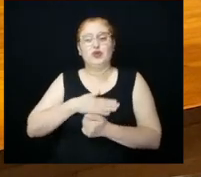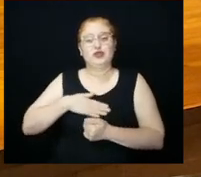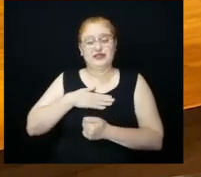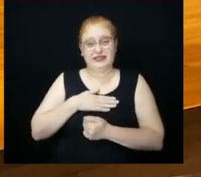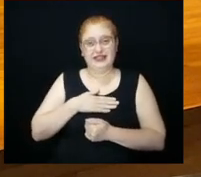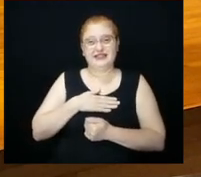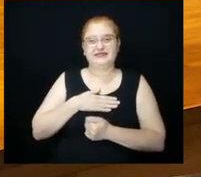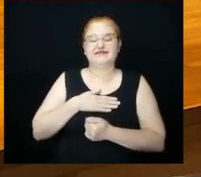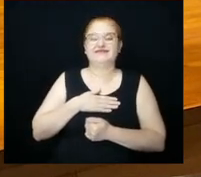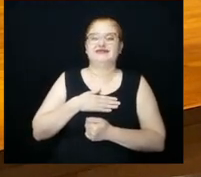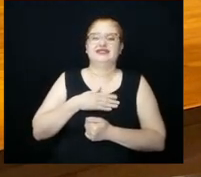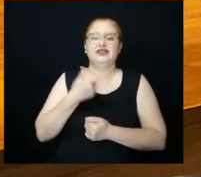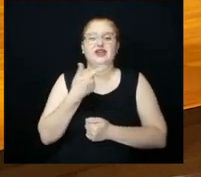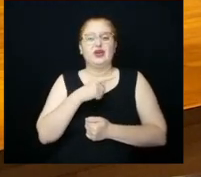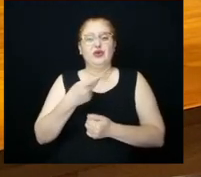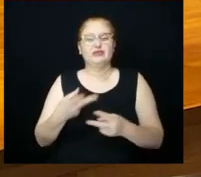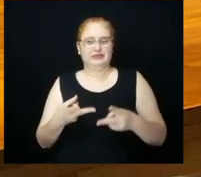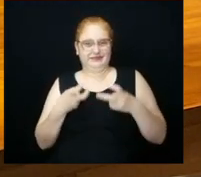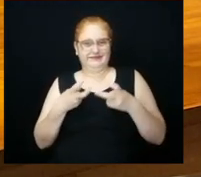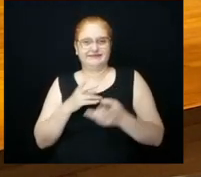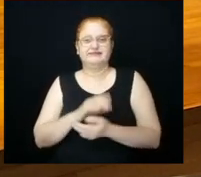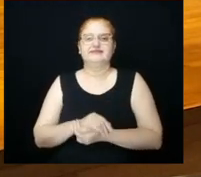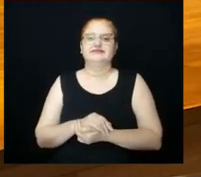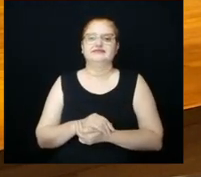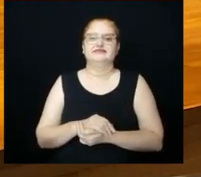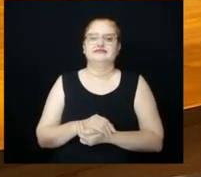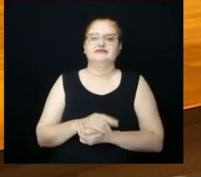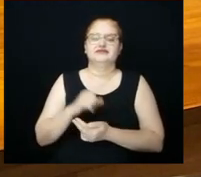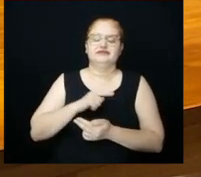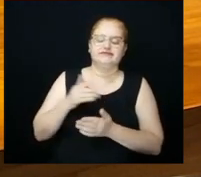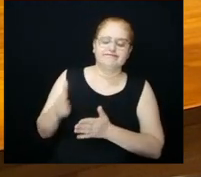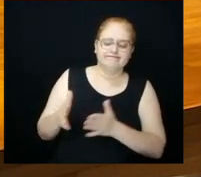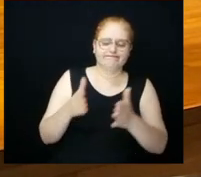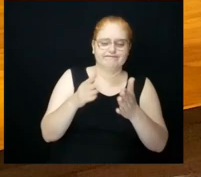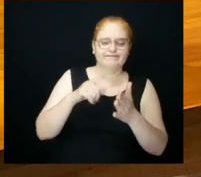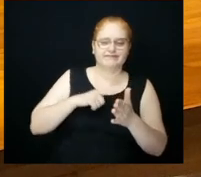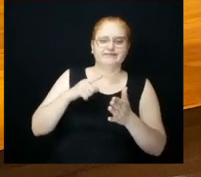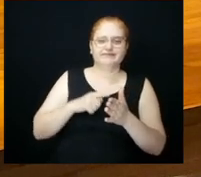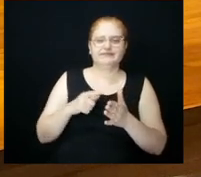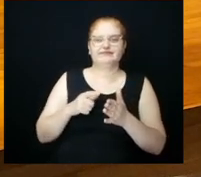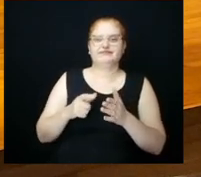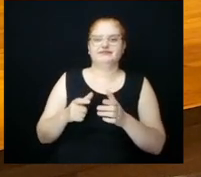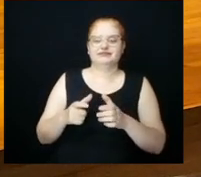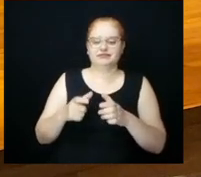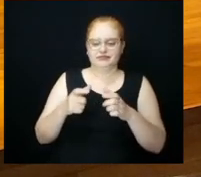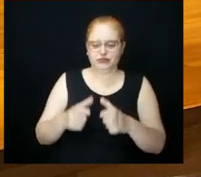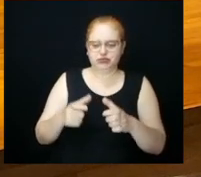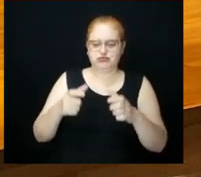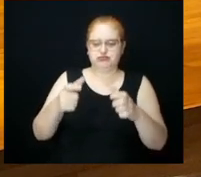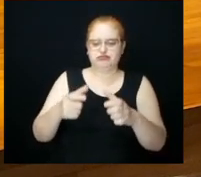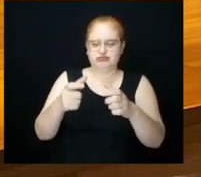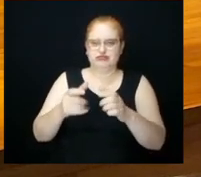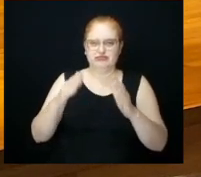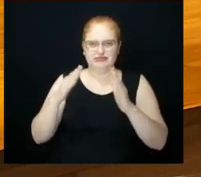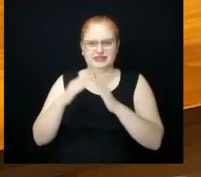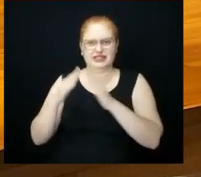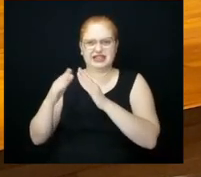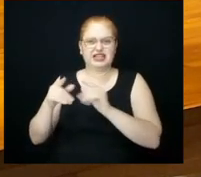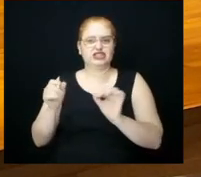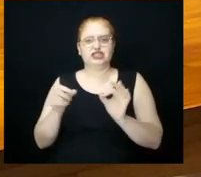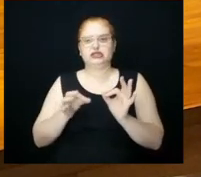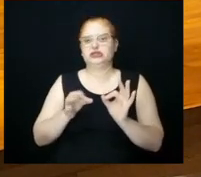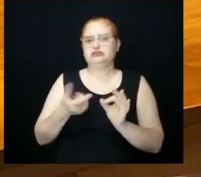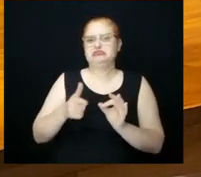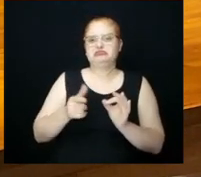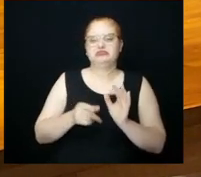Então, aqui é a outra percepção, né? Com suas estradas infestadas de buracos e casas brotando aqui e ali sem planejamento, como